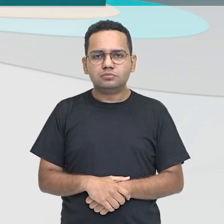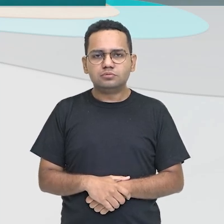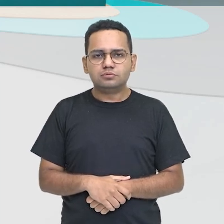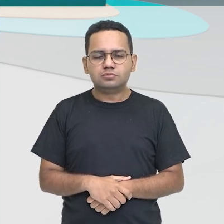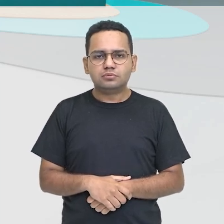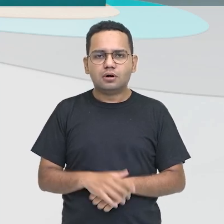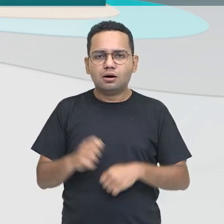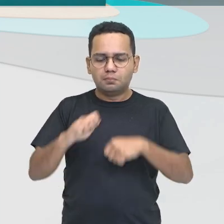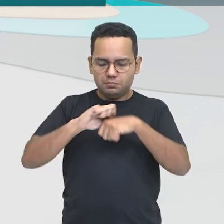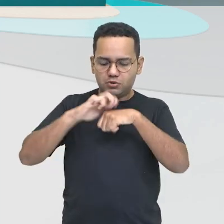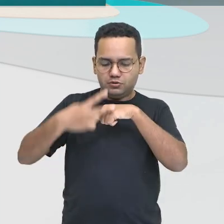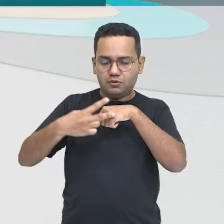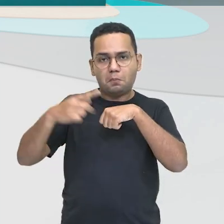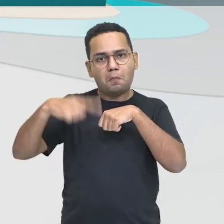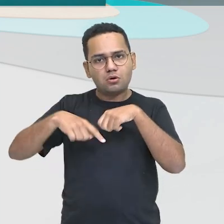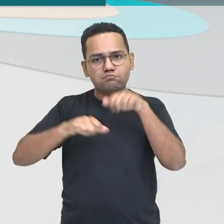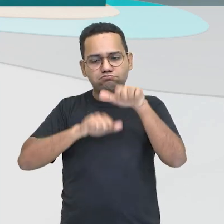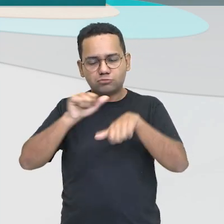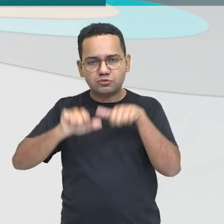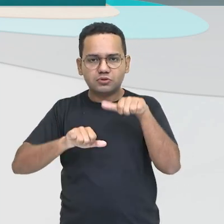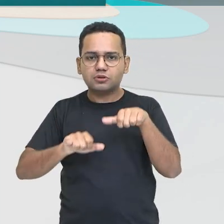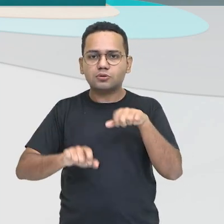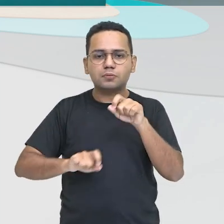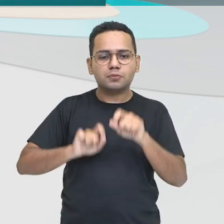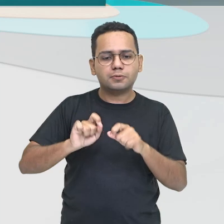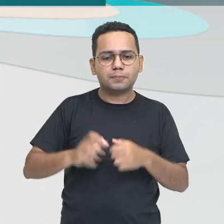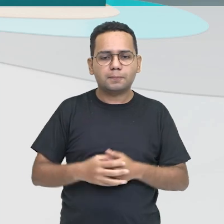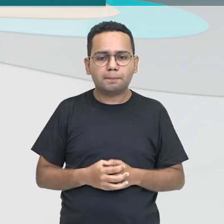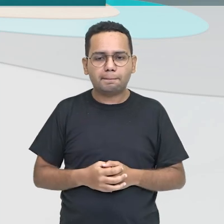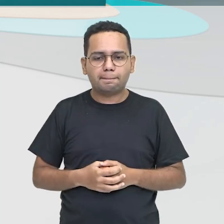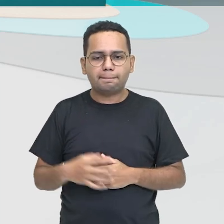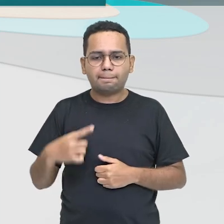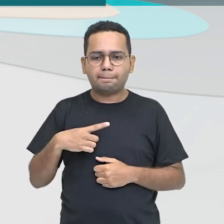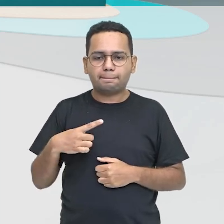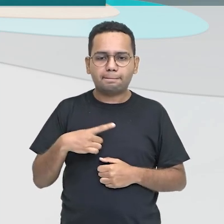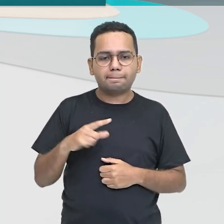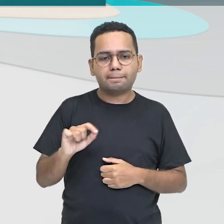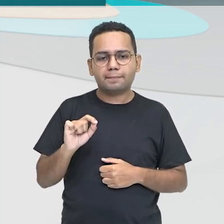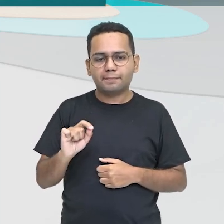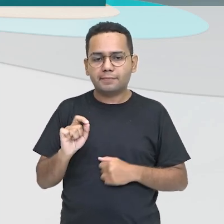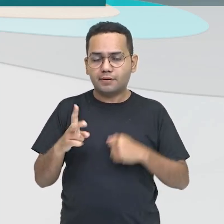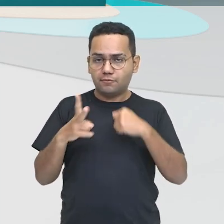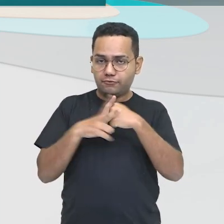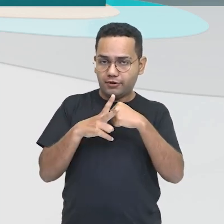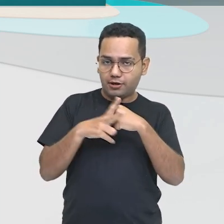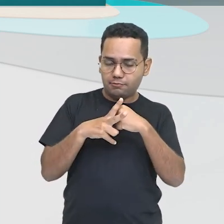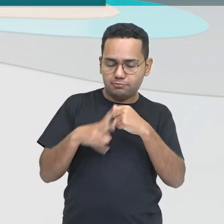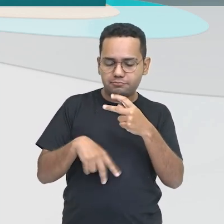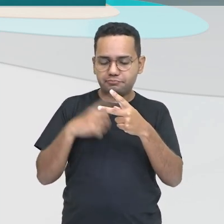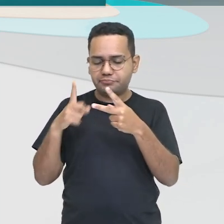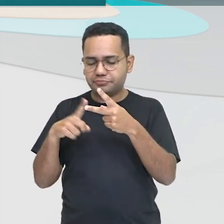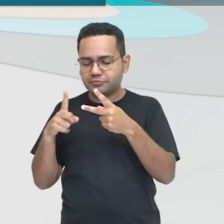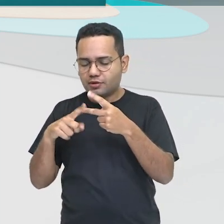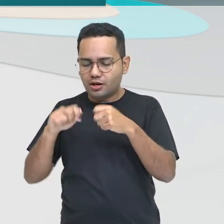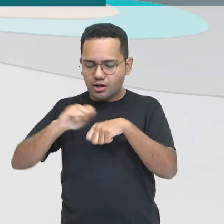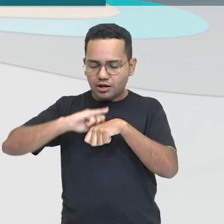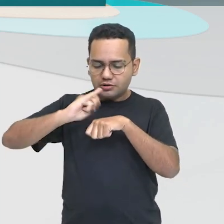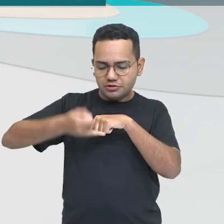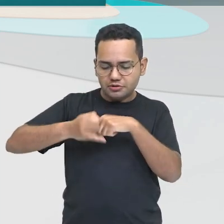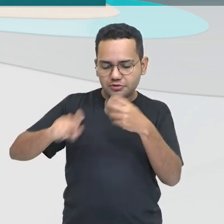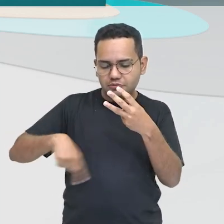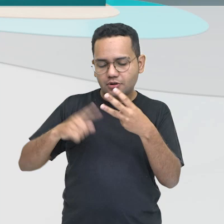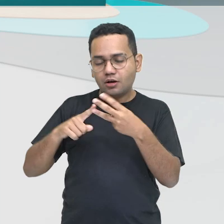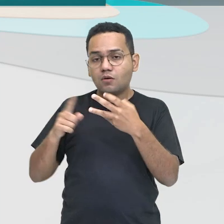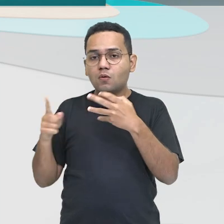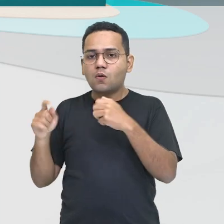ele serve para modificar, ele traz sempre uma relação ali com verbo, adjetivo e outro advérbio. São essas três